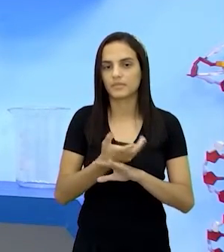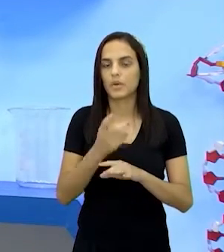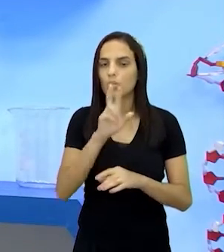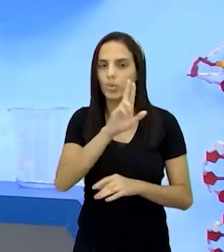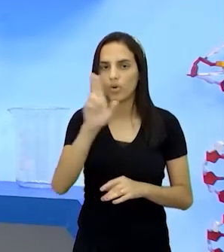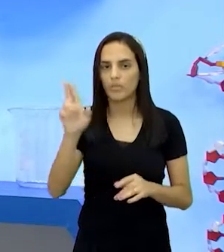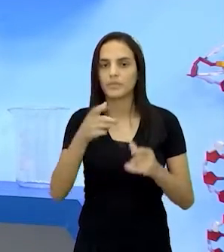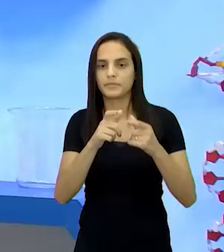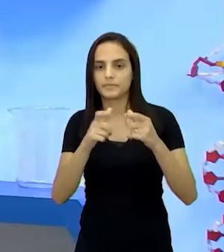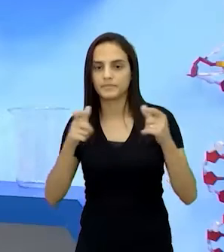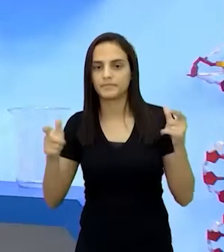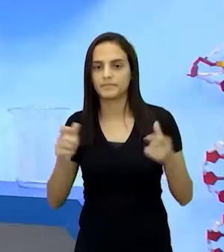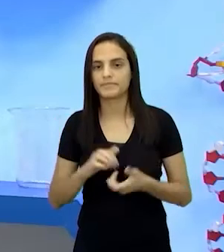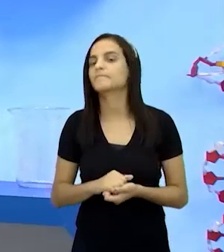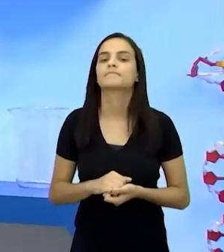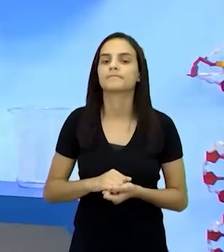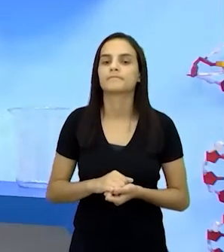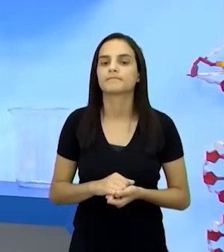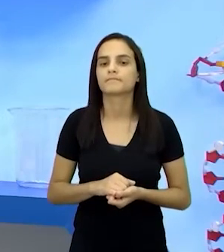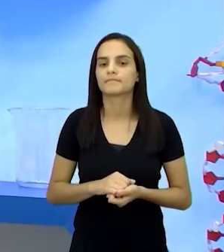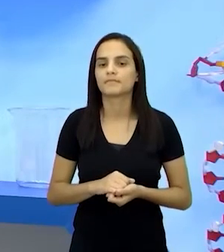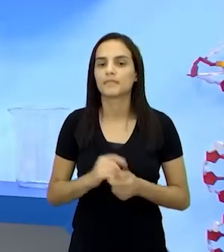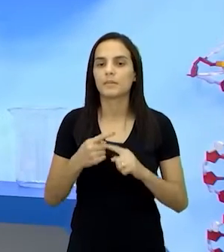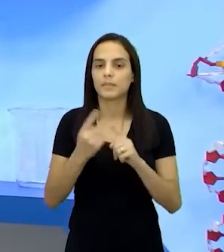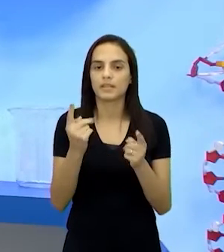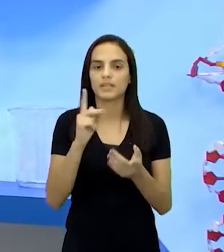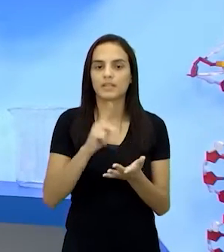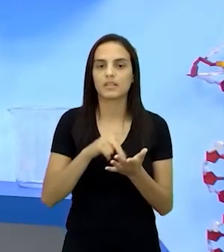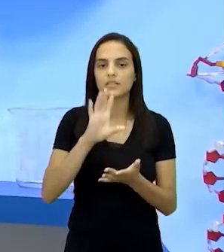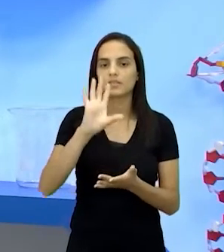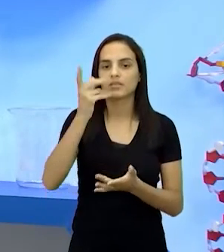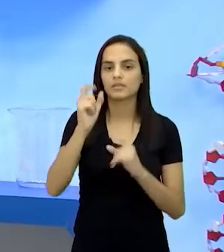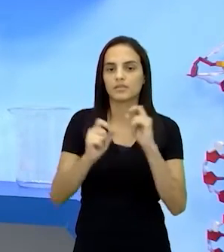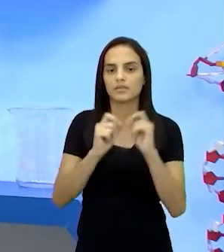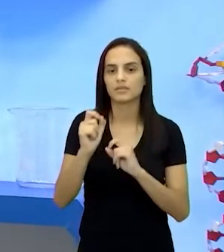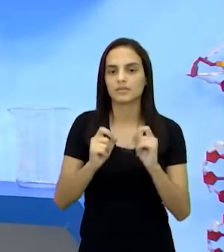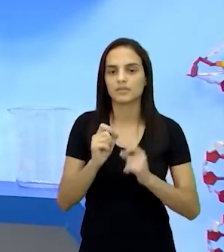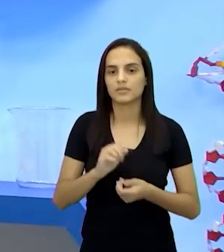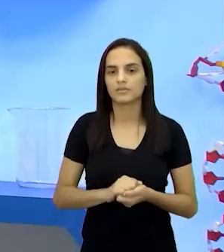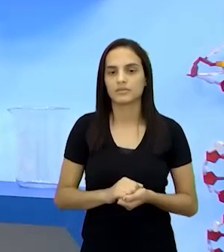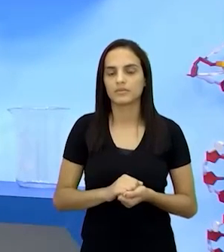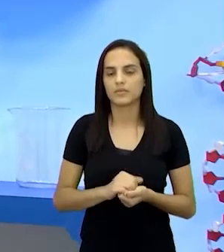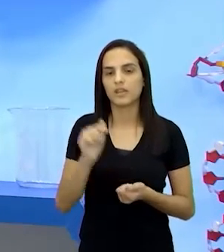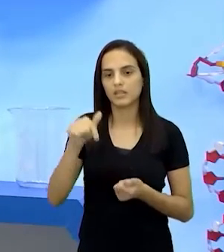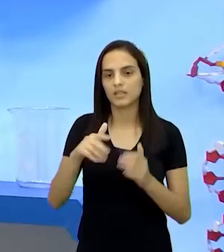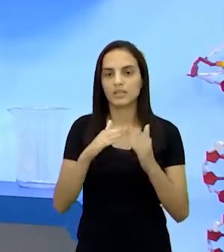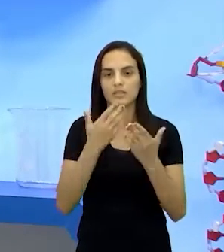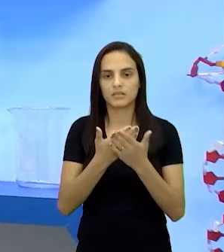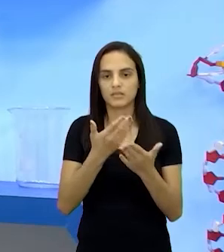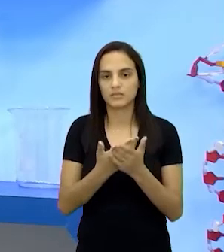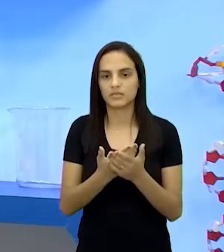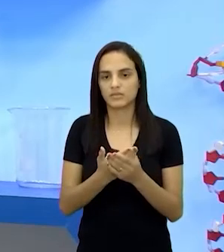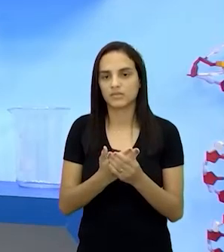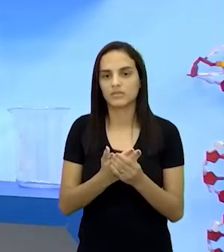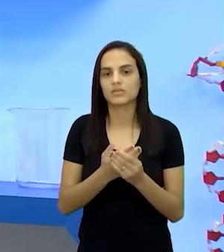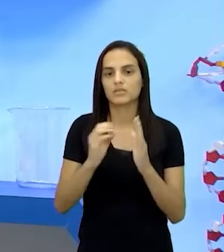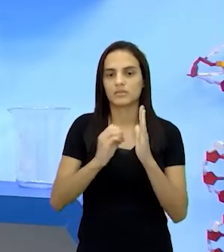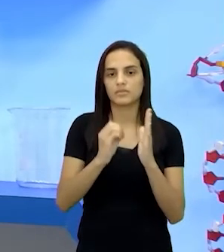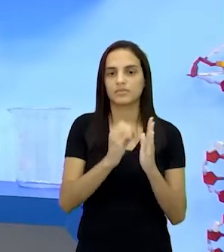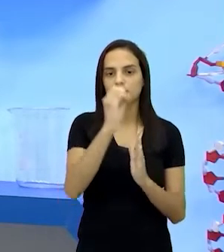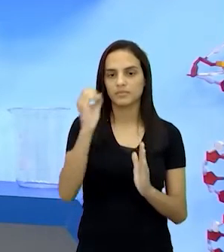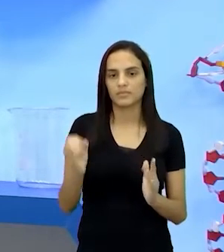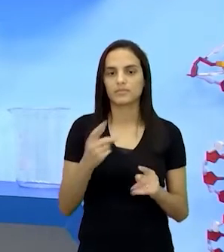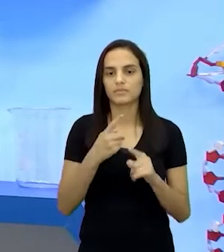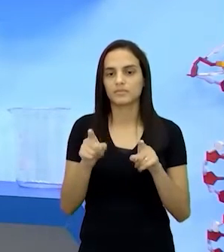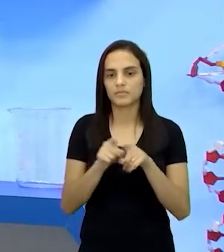maior, para não tomar tempo da sua aula, professora. Mas a verdade é que é assim, o que acontece, a gente, tanto aqui na escola, quanto aqui no centro de mídias, quanto